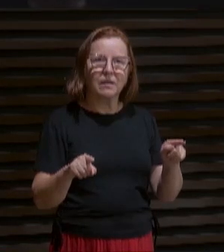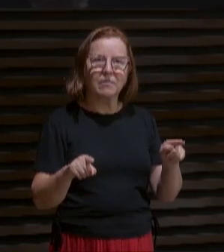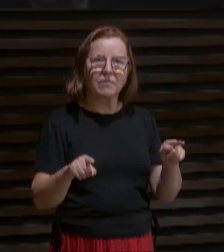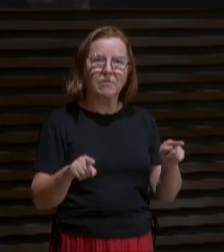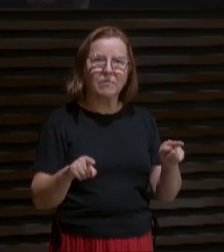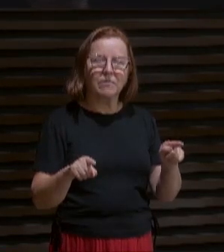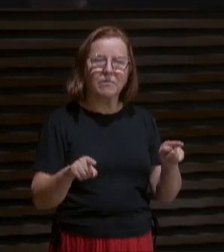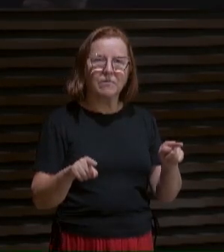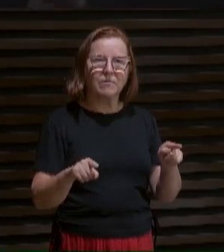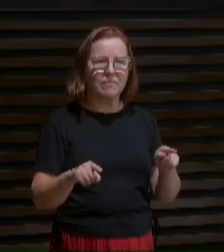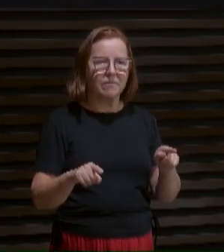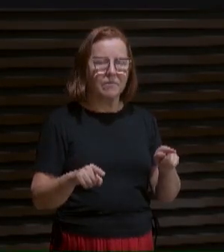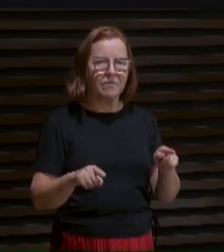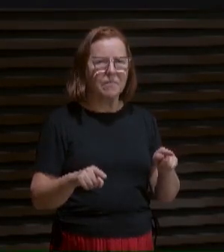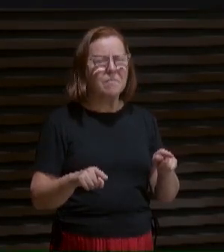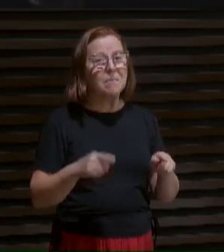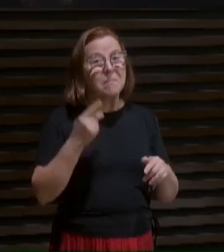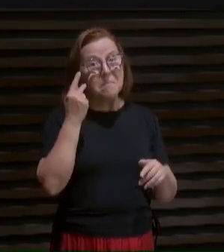precisamente